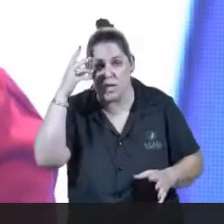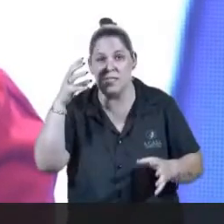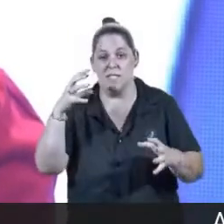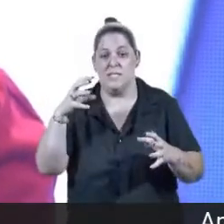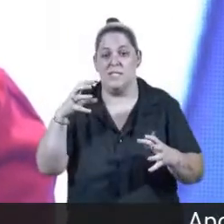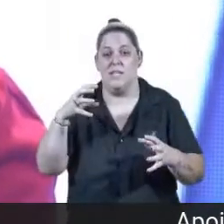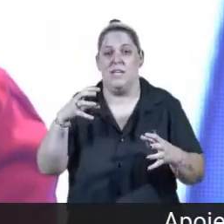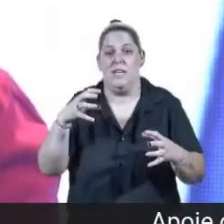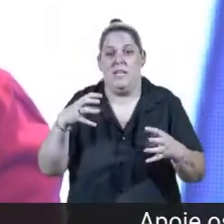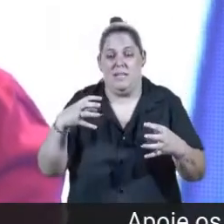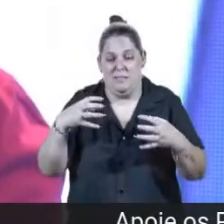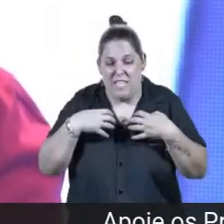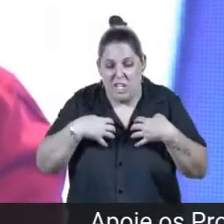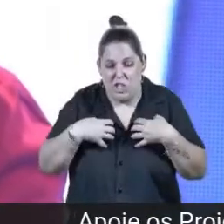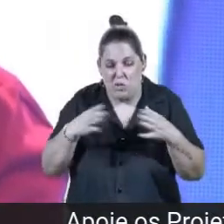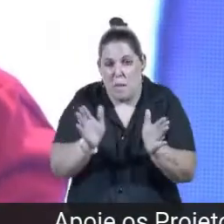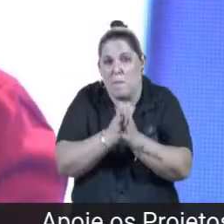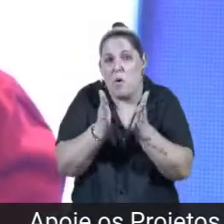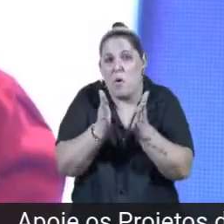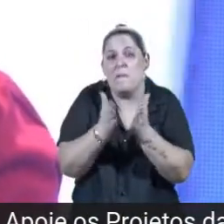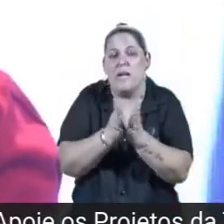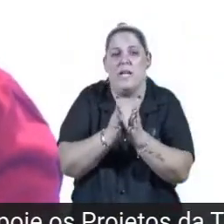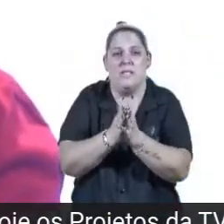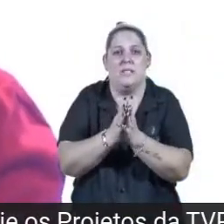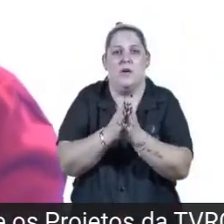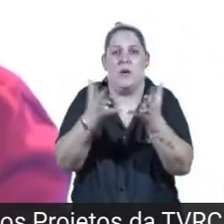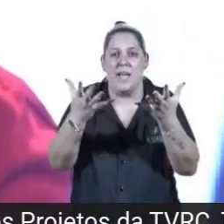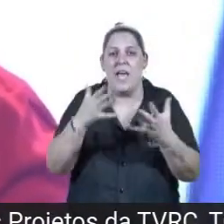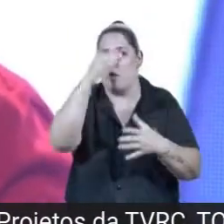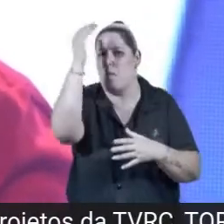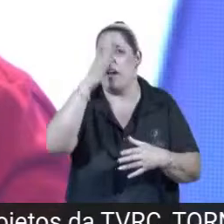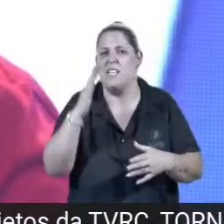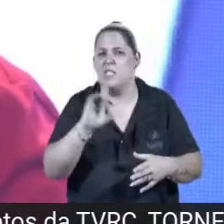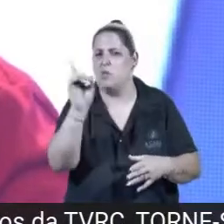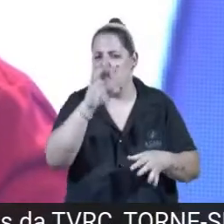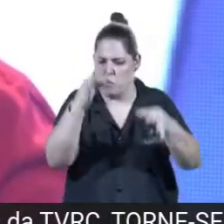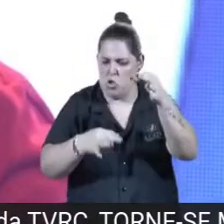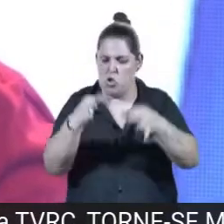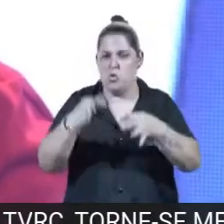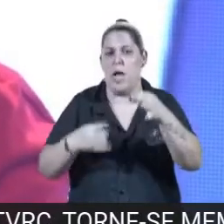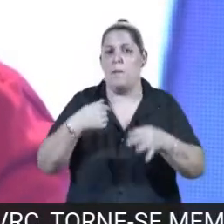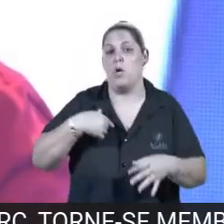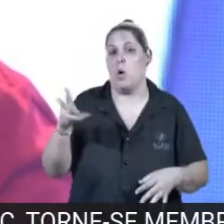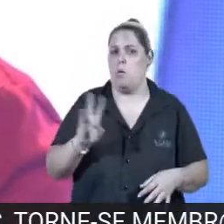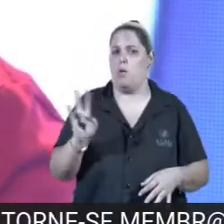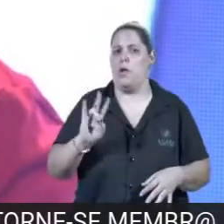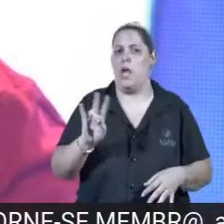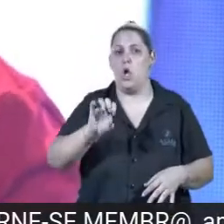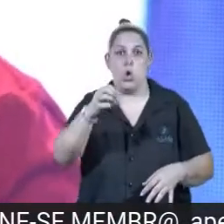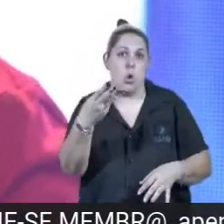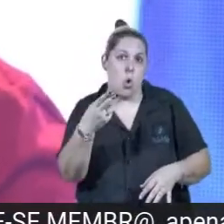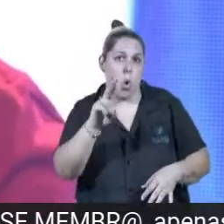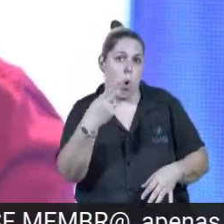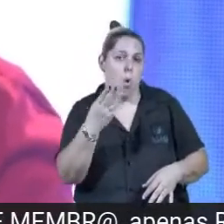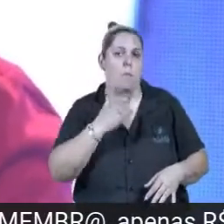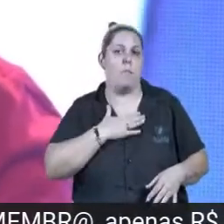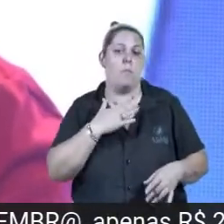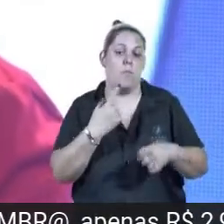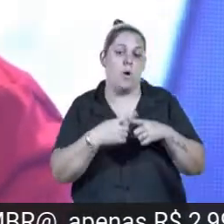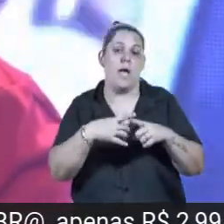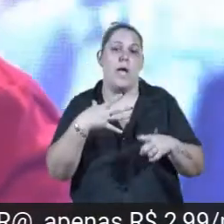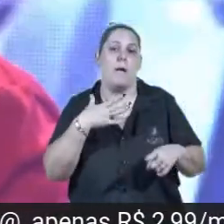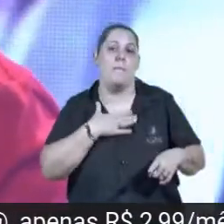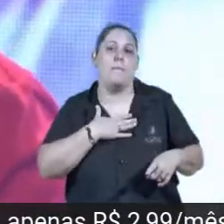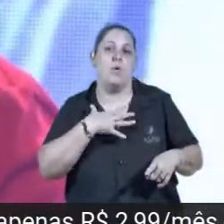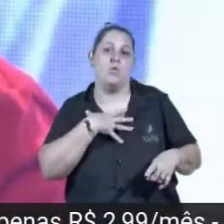Brasil que não vá me julgar por minha orientação sexual ou pela cor da pele dos meus filhos, ou pelo gênero feminino